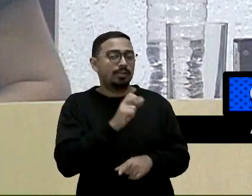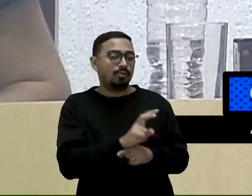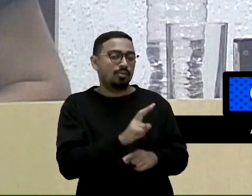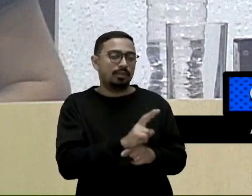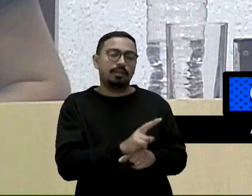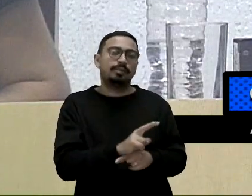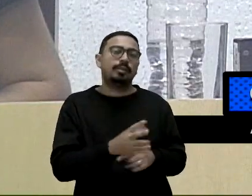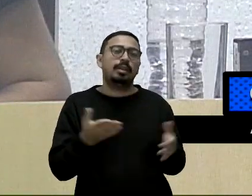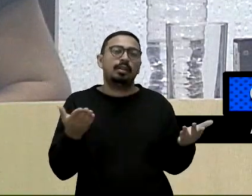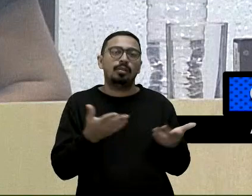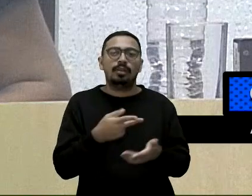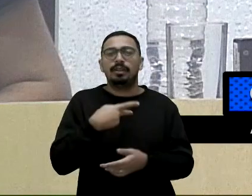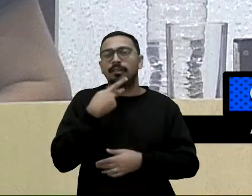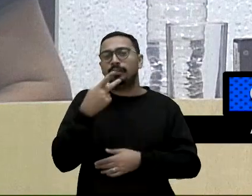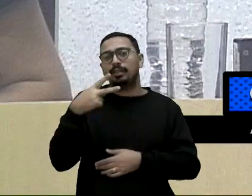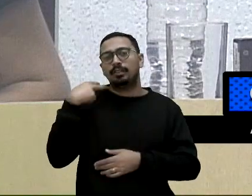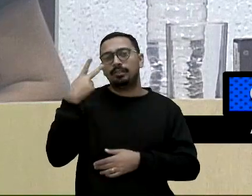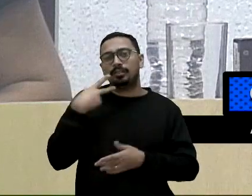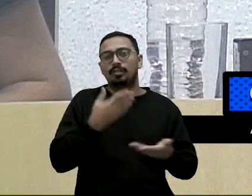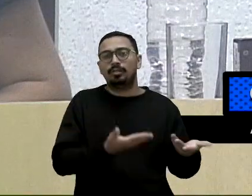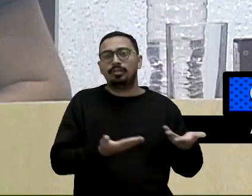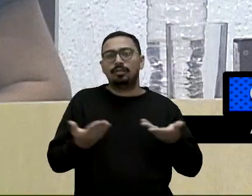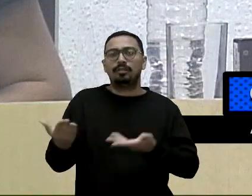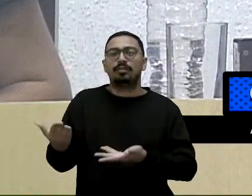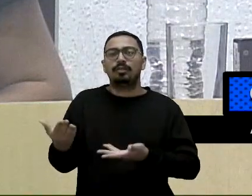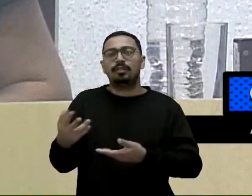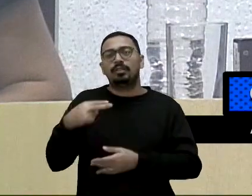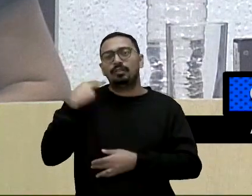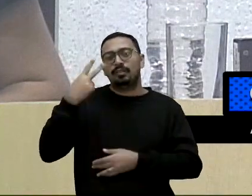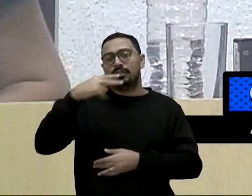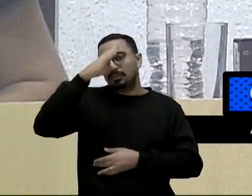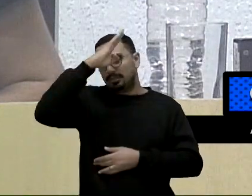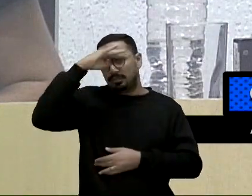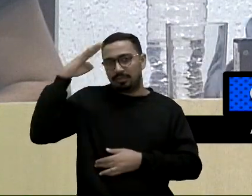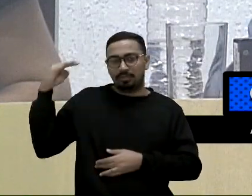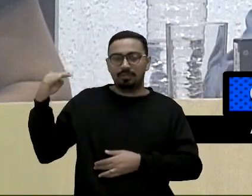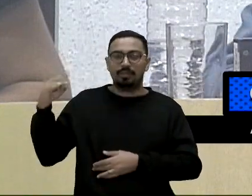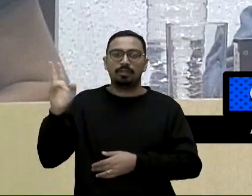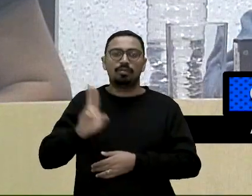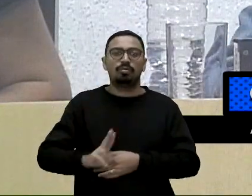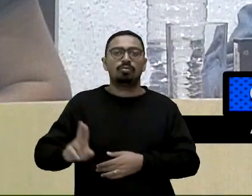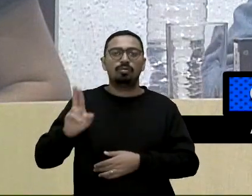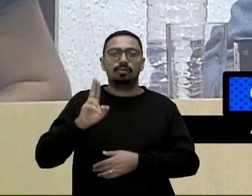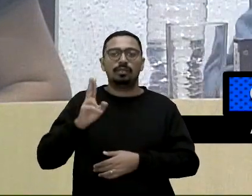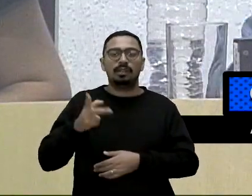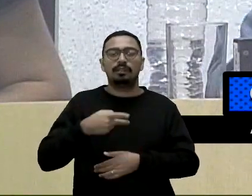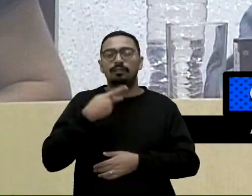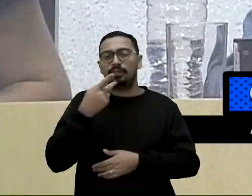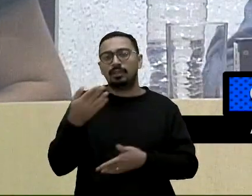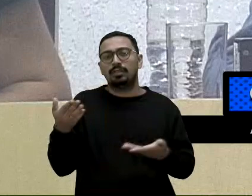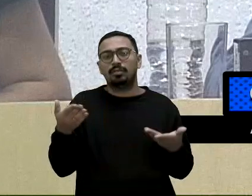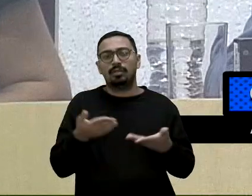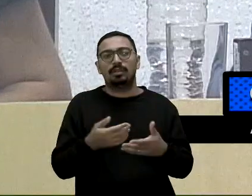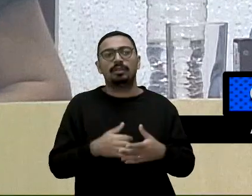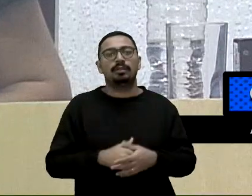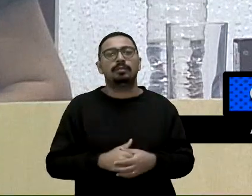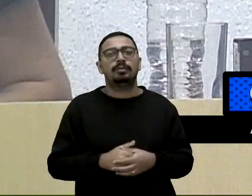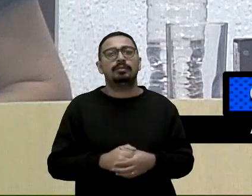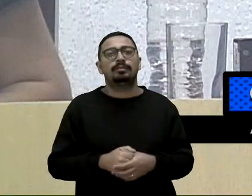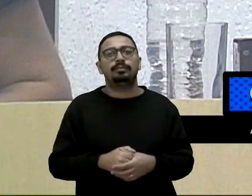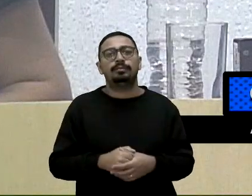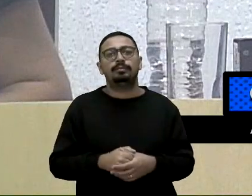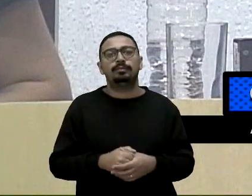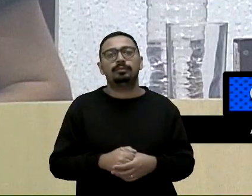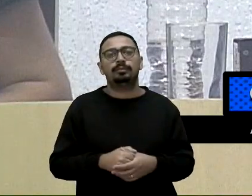passar agora para a fala dos vereadores. Eu convido o vereador Gessé a fazer uso da palavra. É,